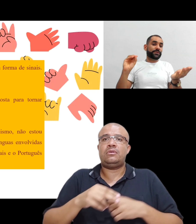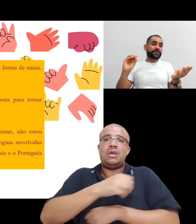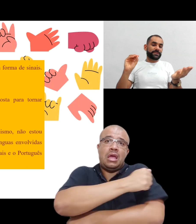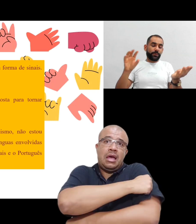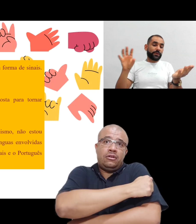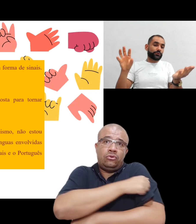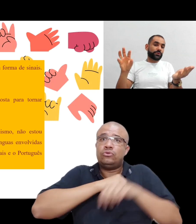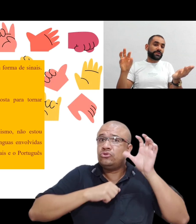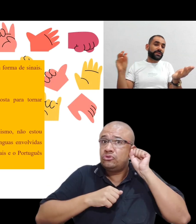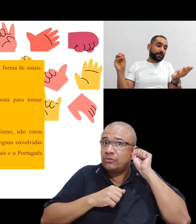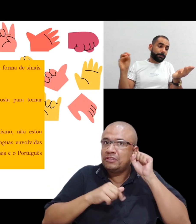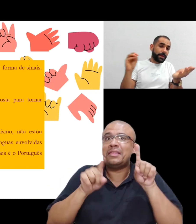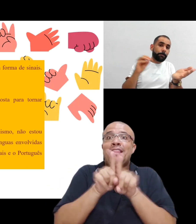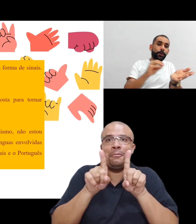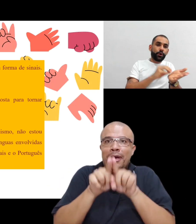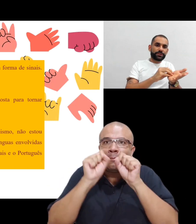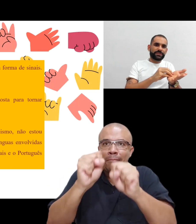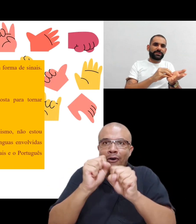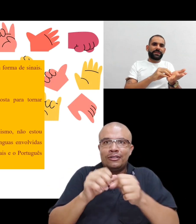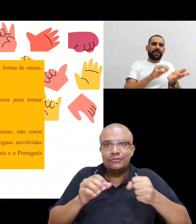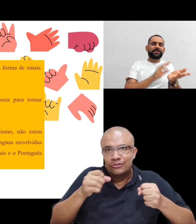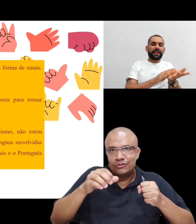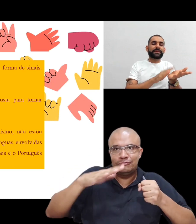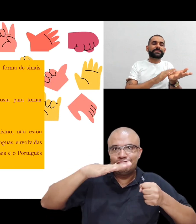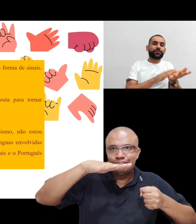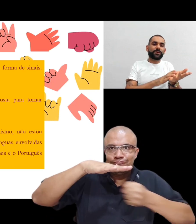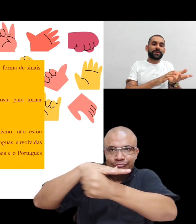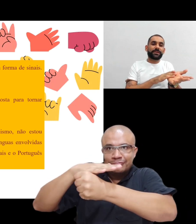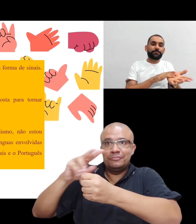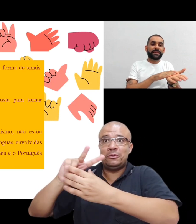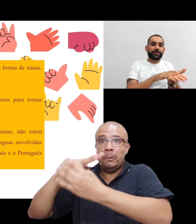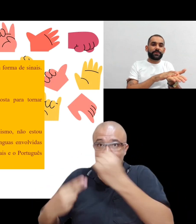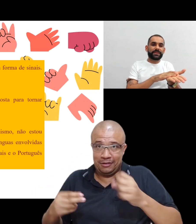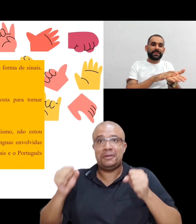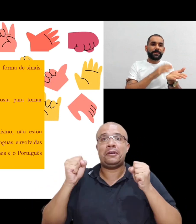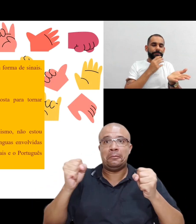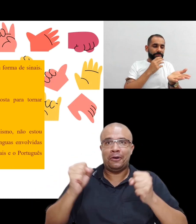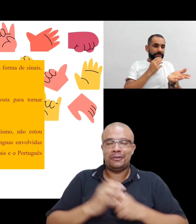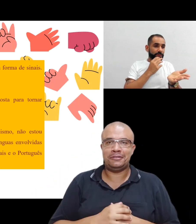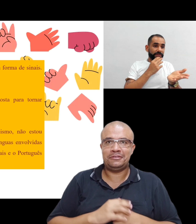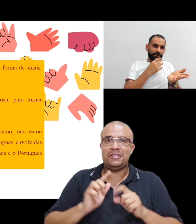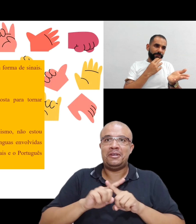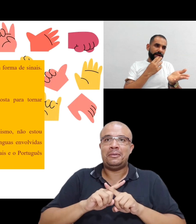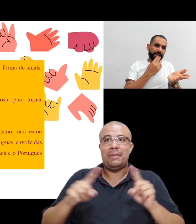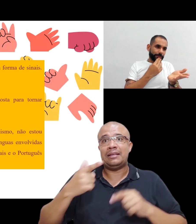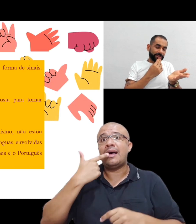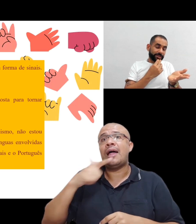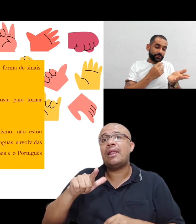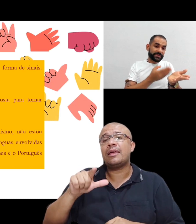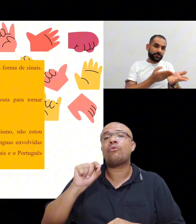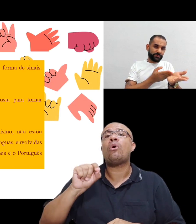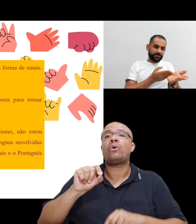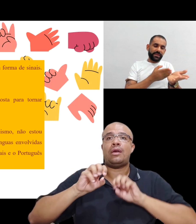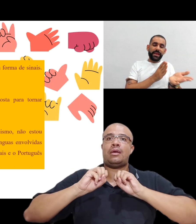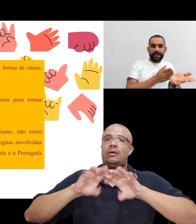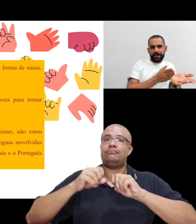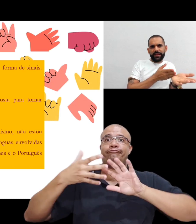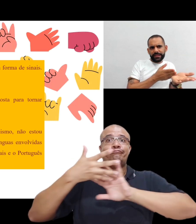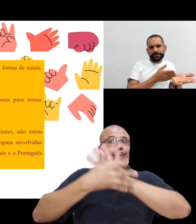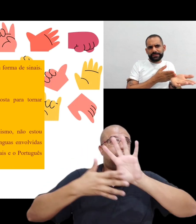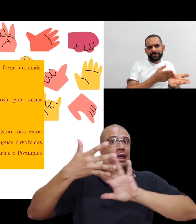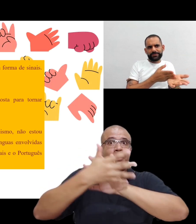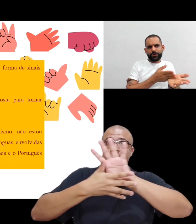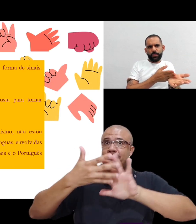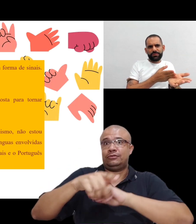criança ouvinte, o aluno ouvinte, ele também pode entrar na escola bilíngue, tá? Só que a língua de instrução é